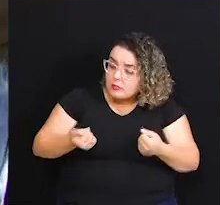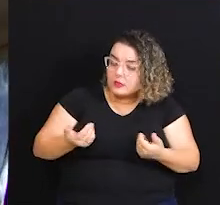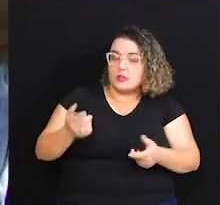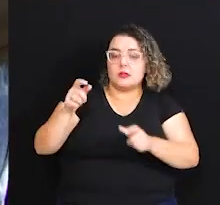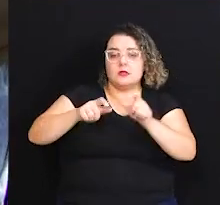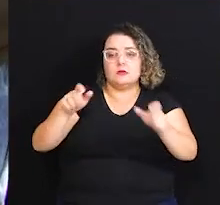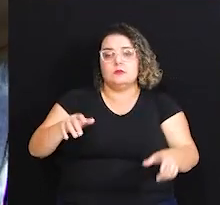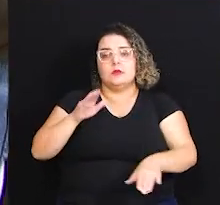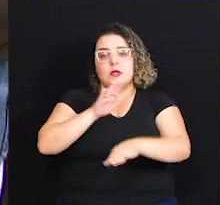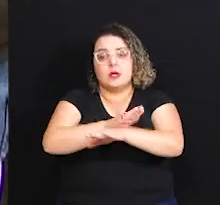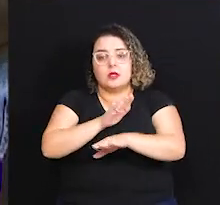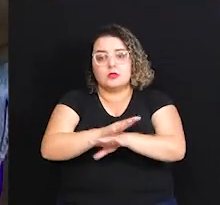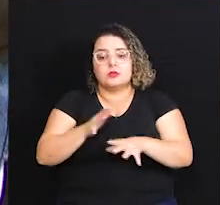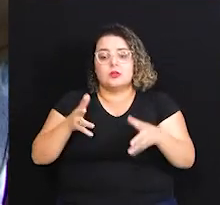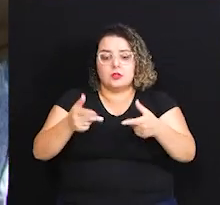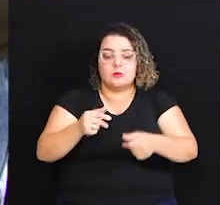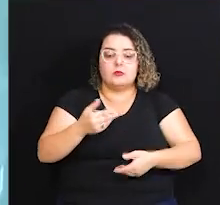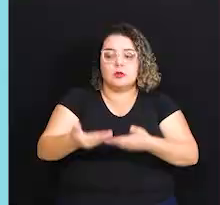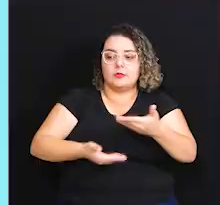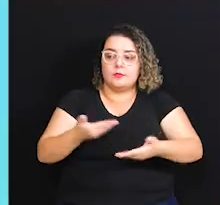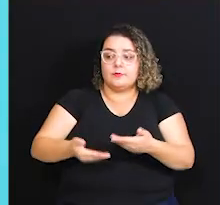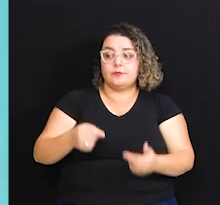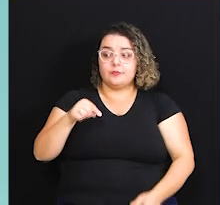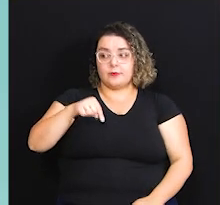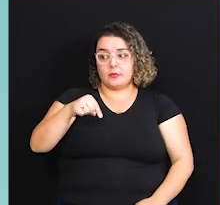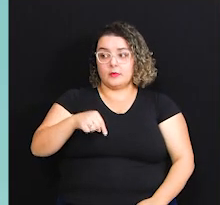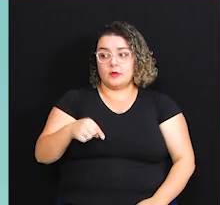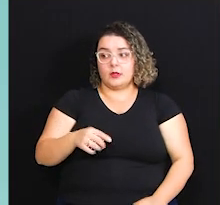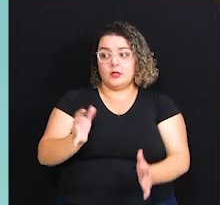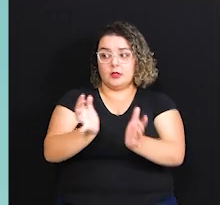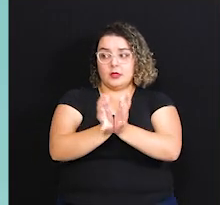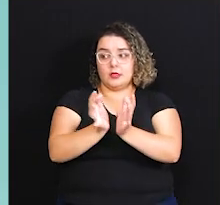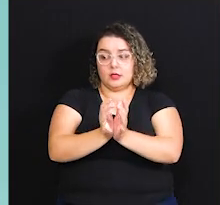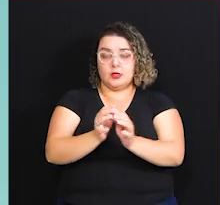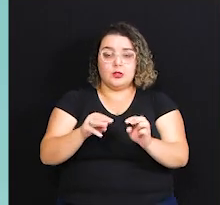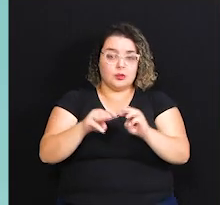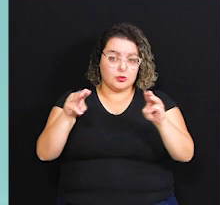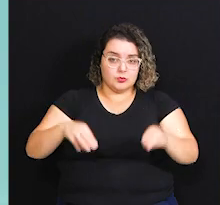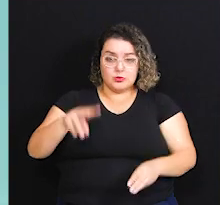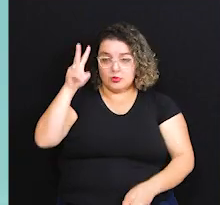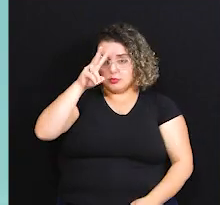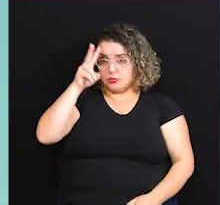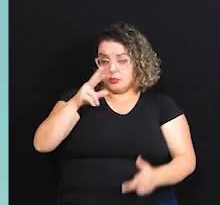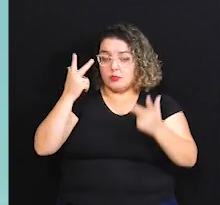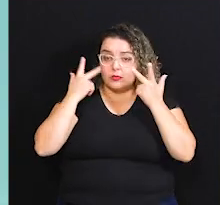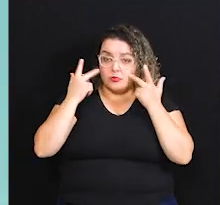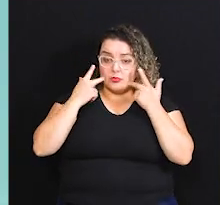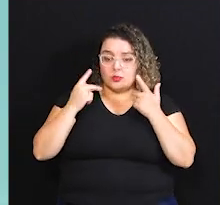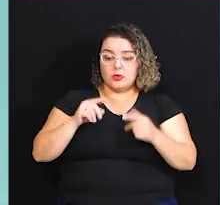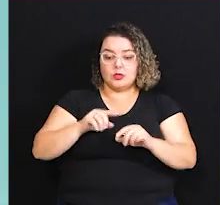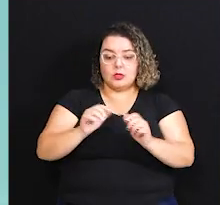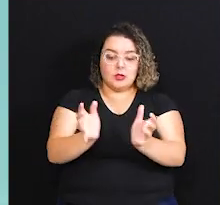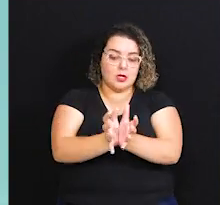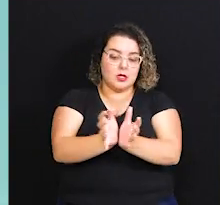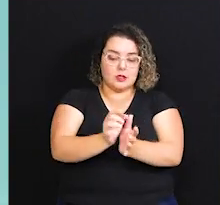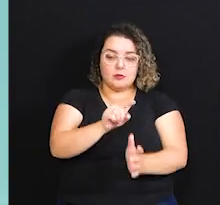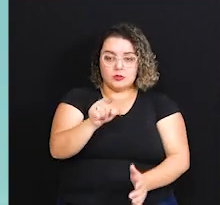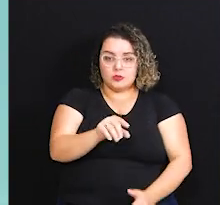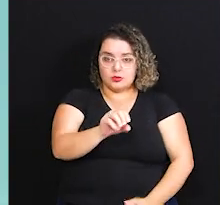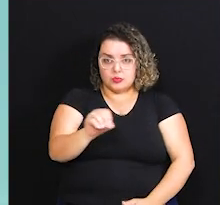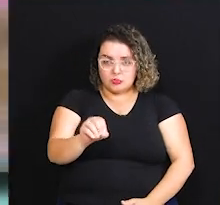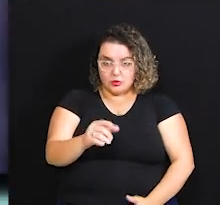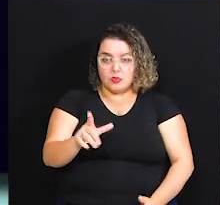a ajudar a manter tudo isso aqui? Com certeza. Aqui nós, da equipe do Museu de História Natural e da equipe do Zoológico, nós desenvolvemos